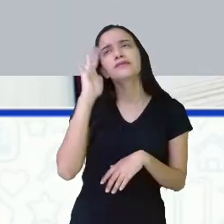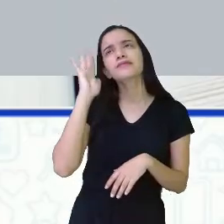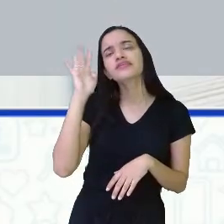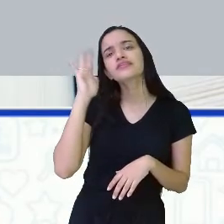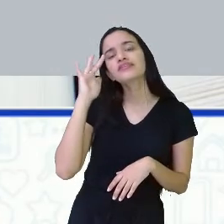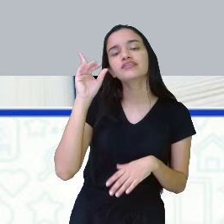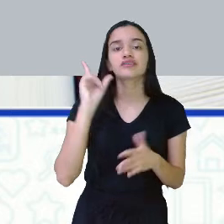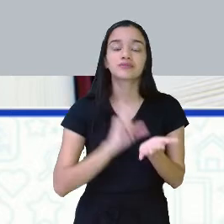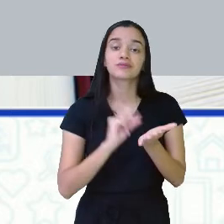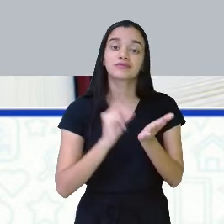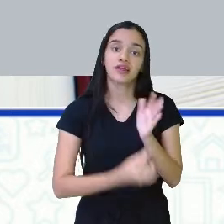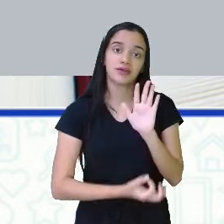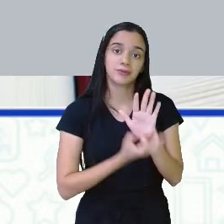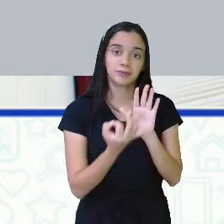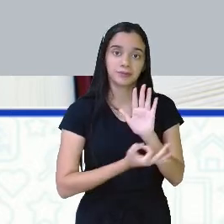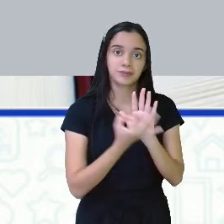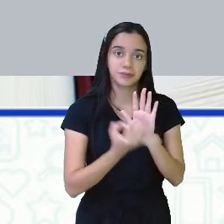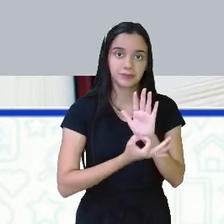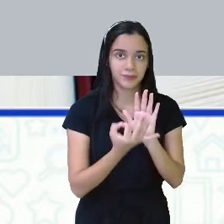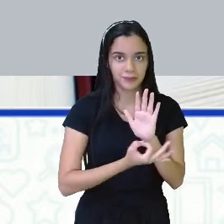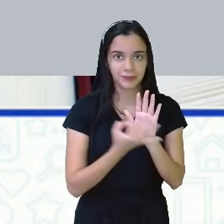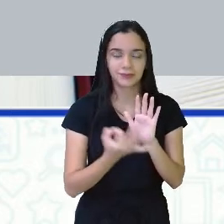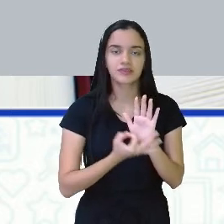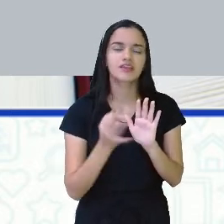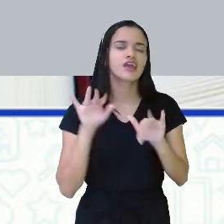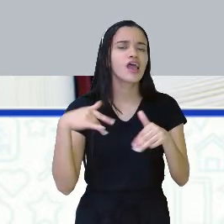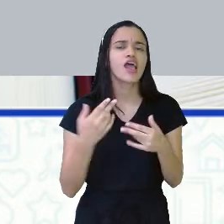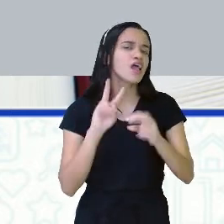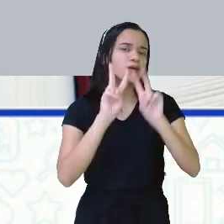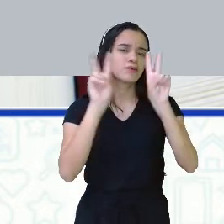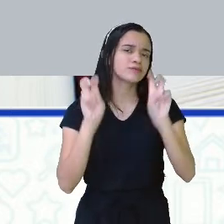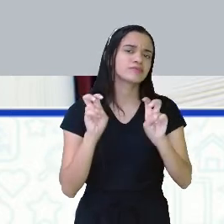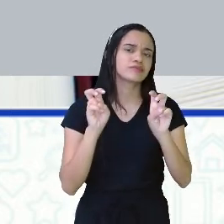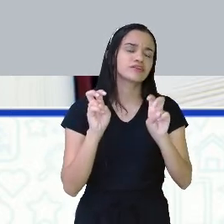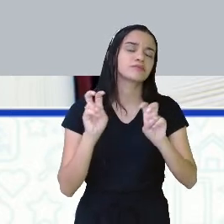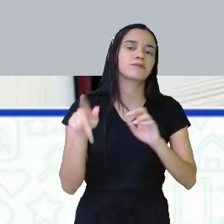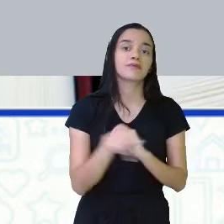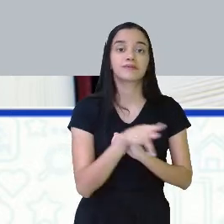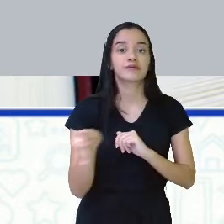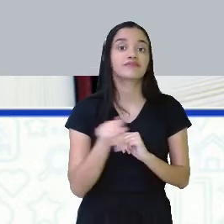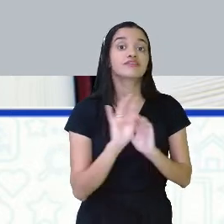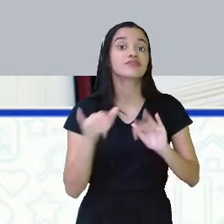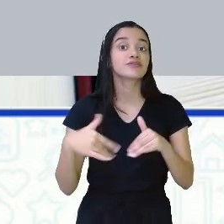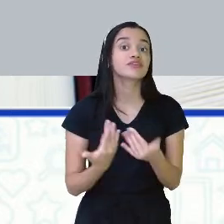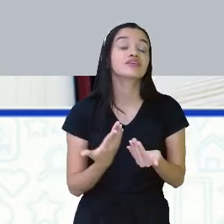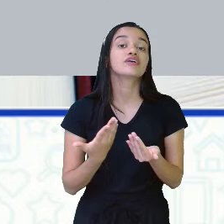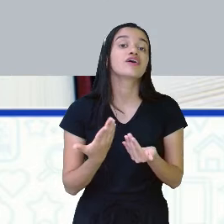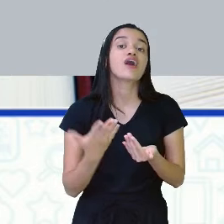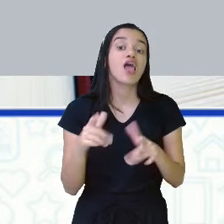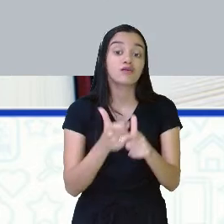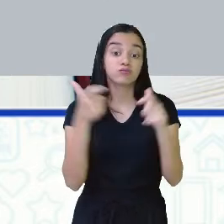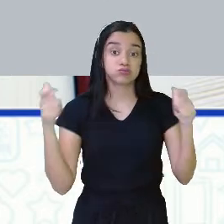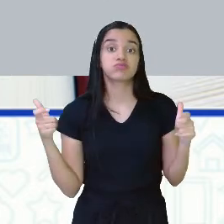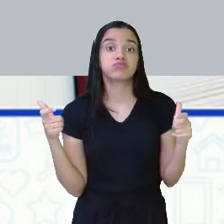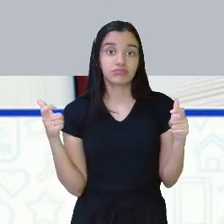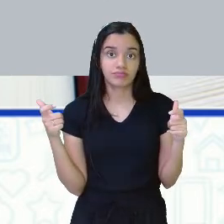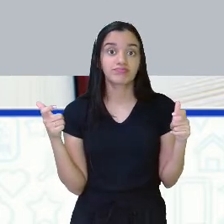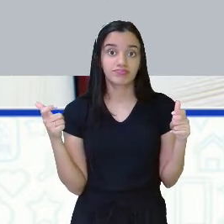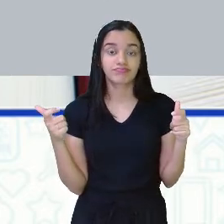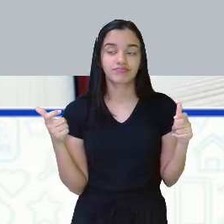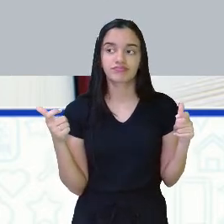artigo de opinião para fazer é um tema dado pela professora e que é super abrangente, ou seja, super